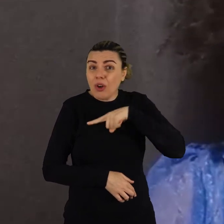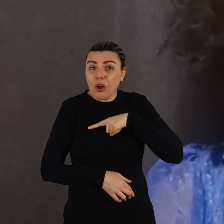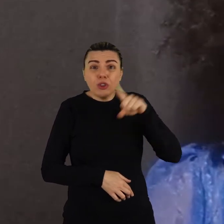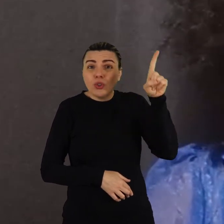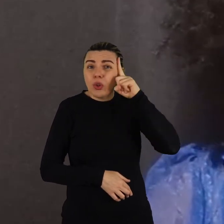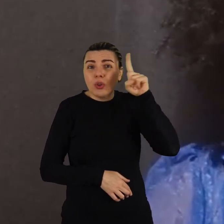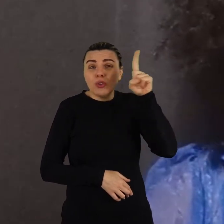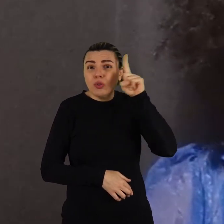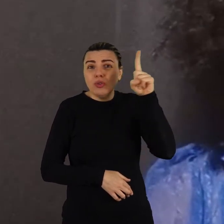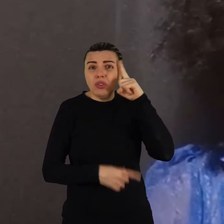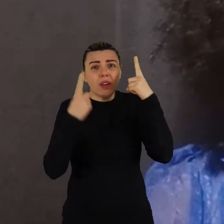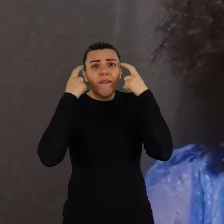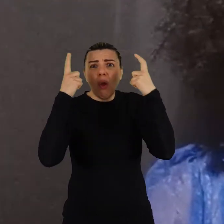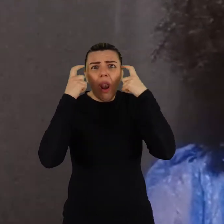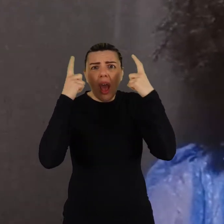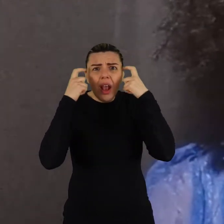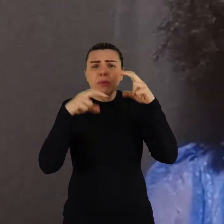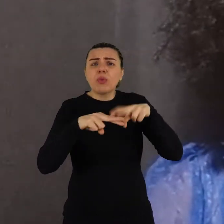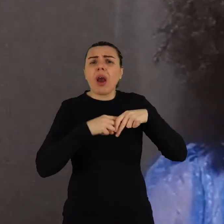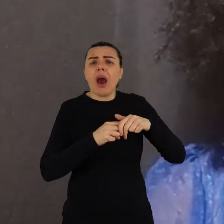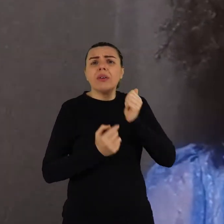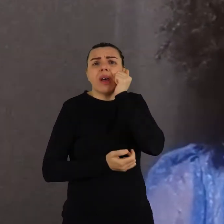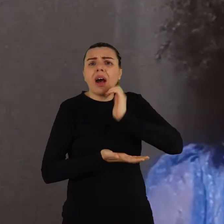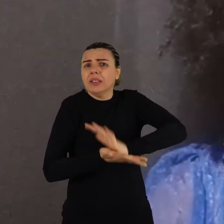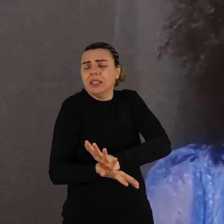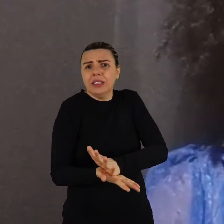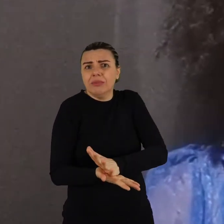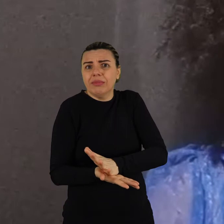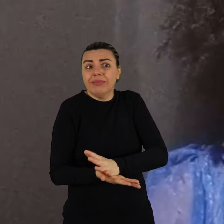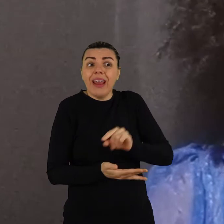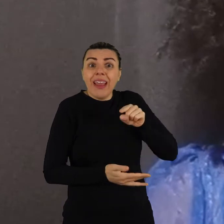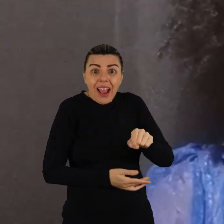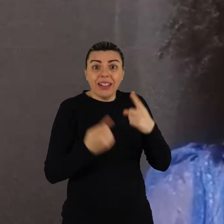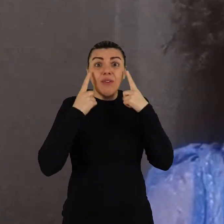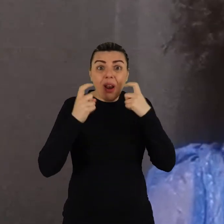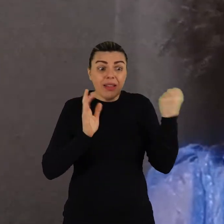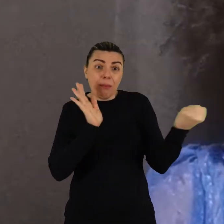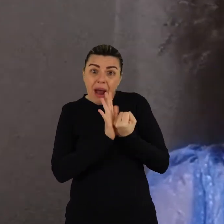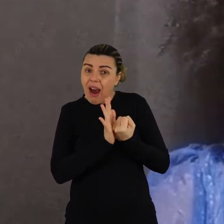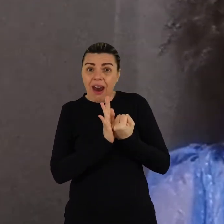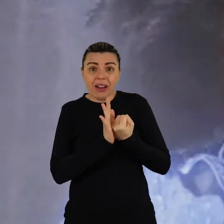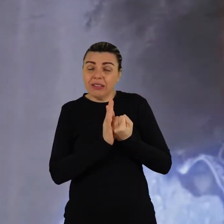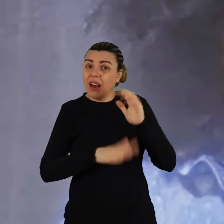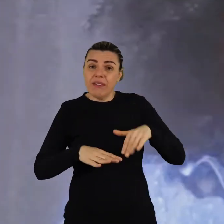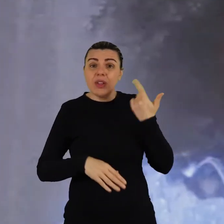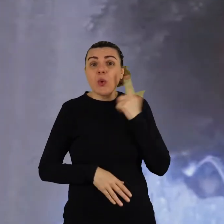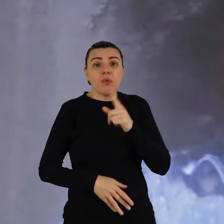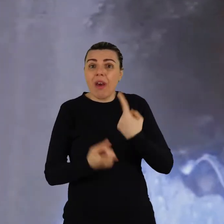todos os dias pelo racismo. E essa violência das cicatrizes, que às vezes a gente não